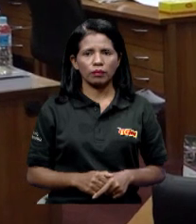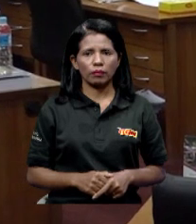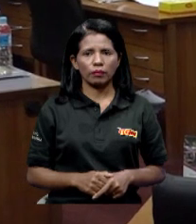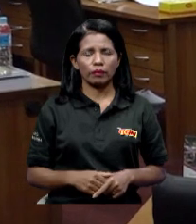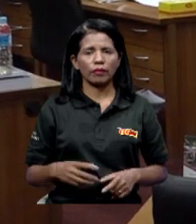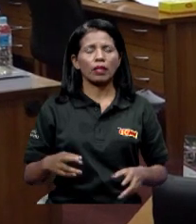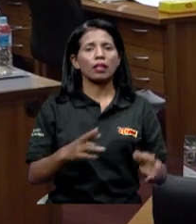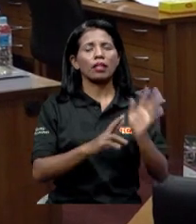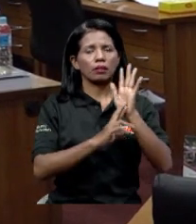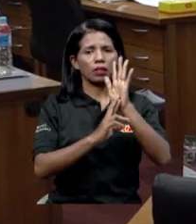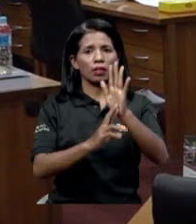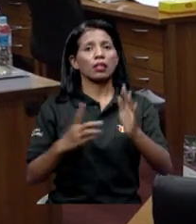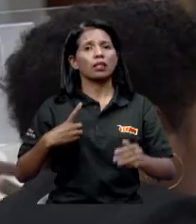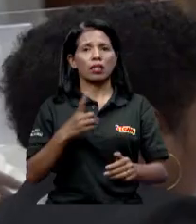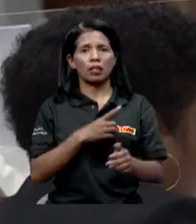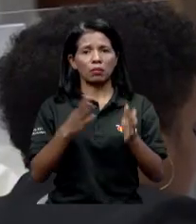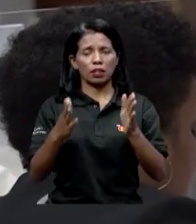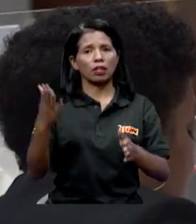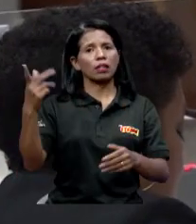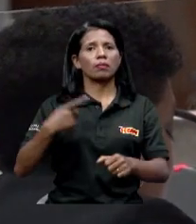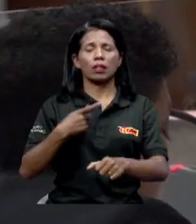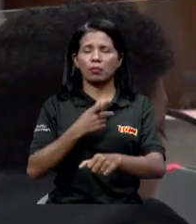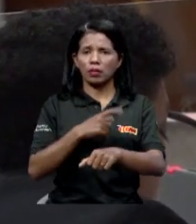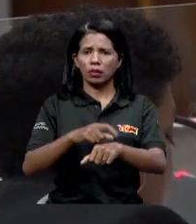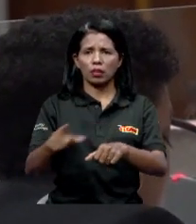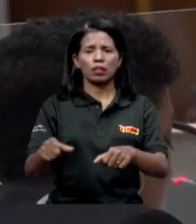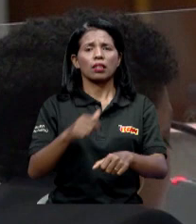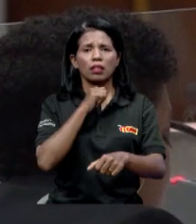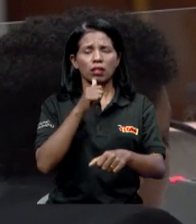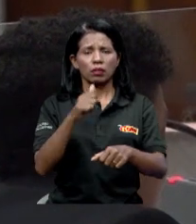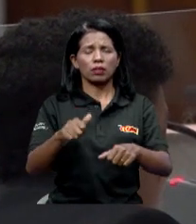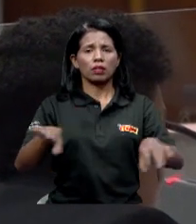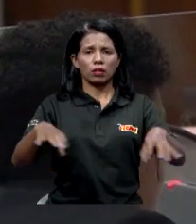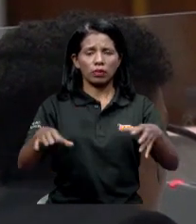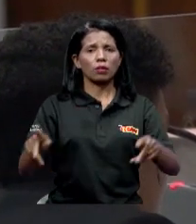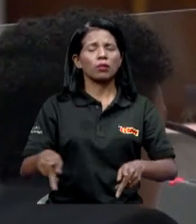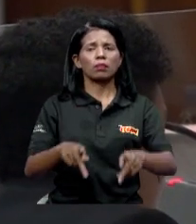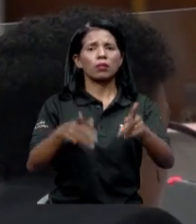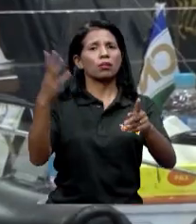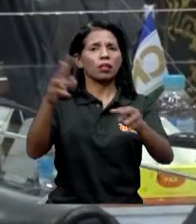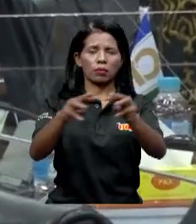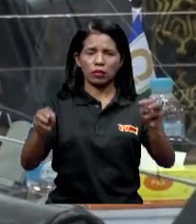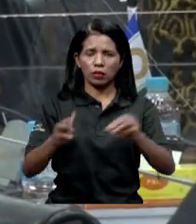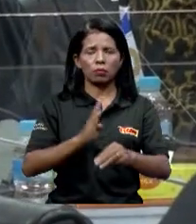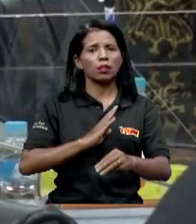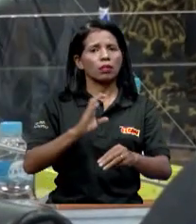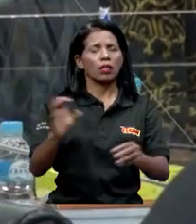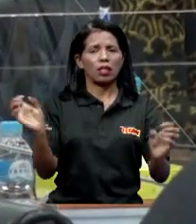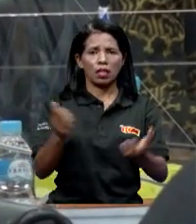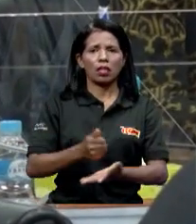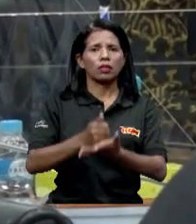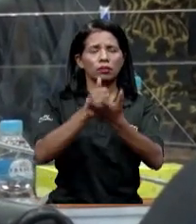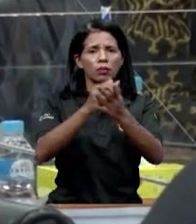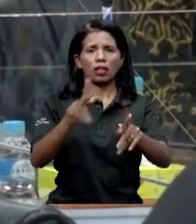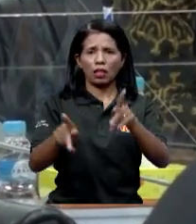Representante povo e Rumo Fucum Parlamento Nacional lamenta o serviço público e a notariado município Baucau. Tambala atende público Sirenebe a do